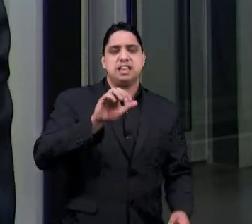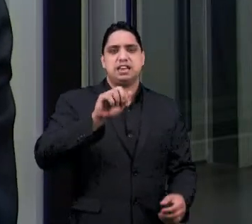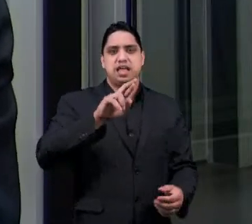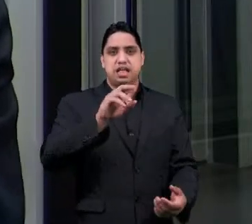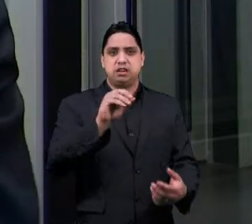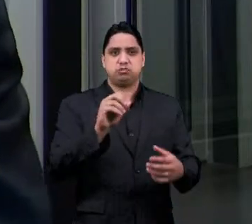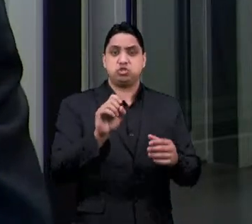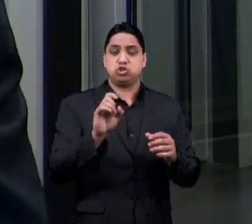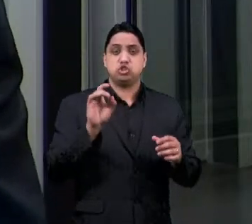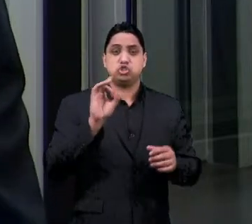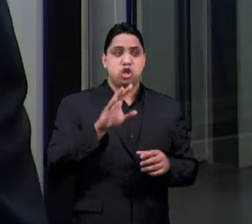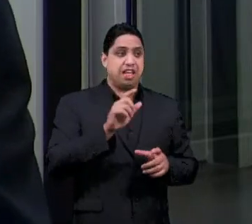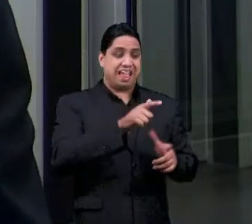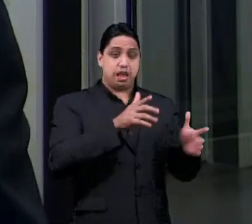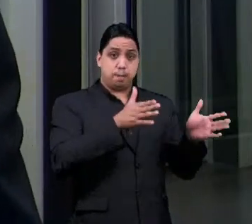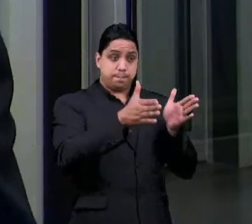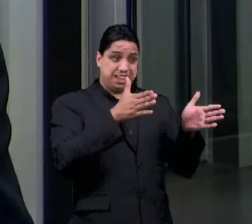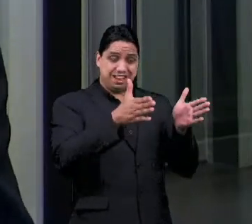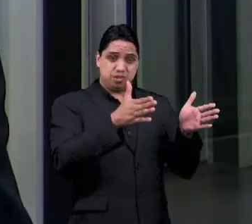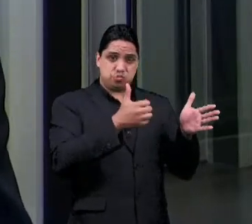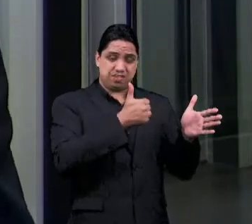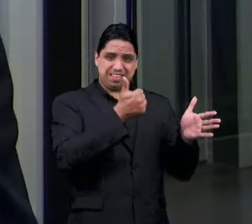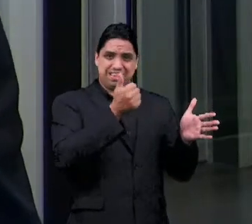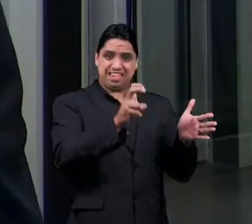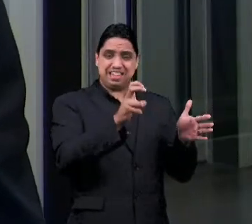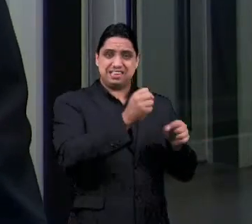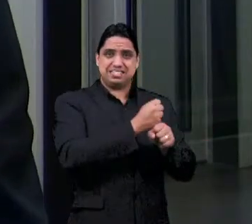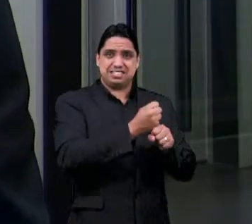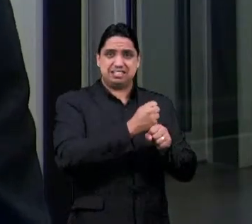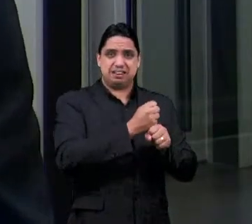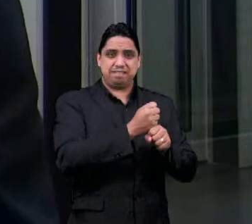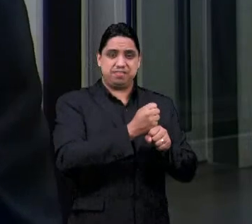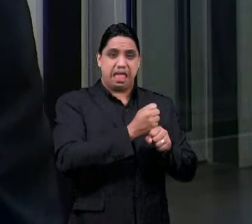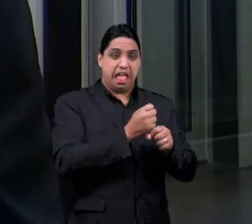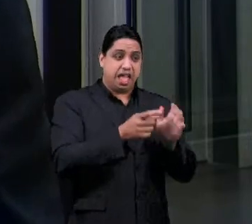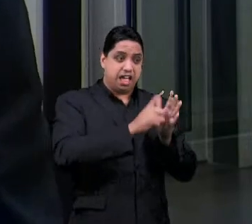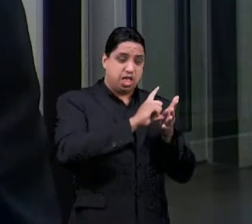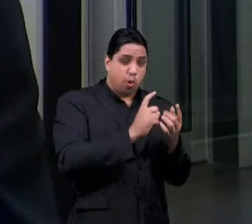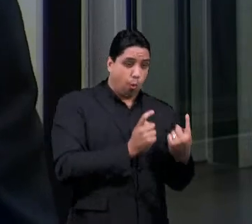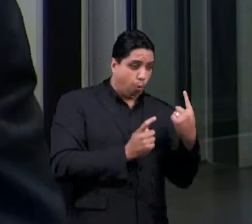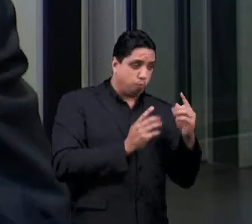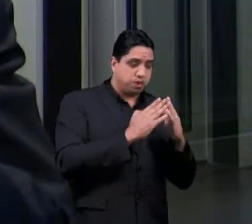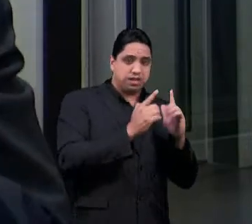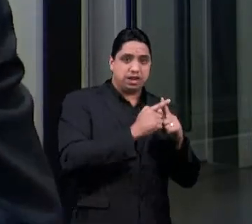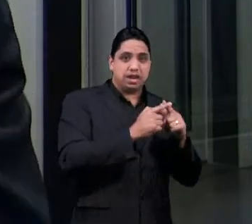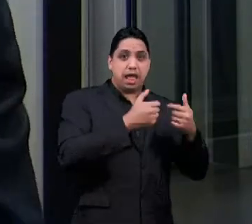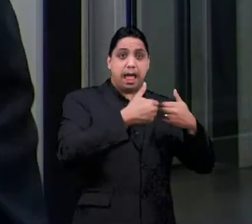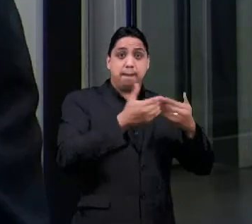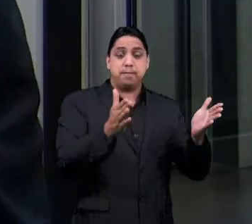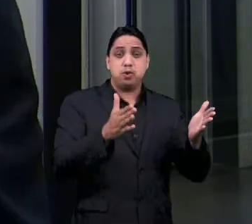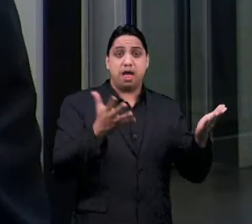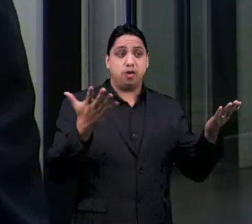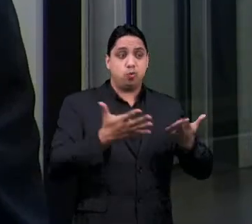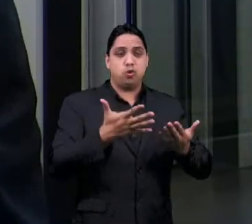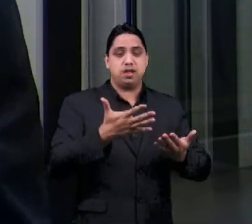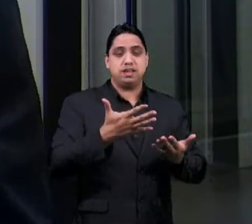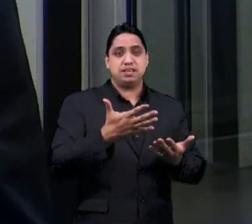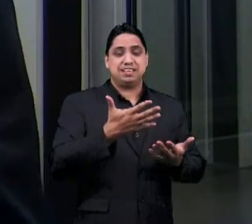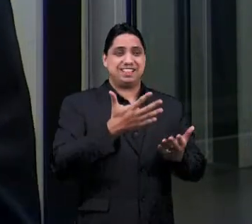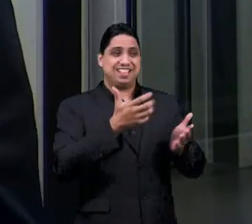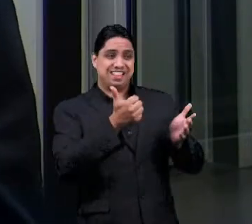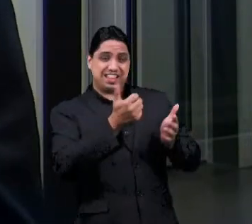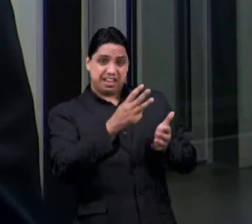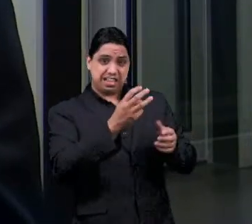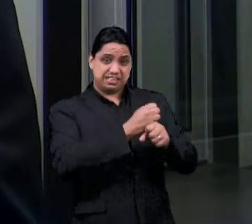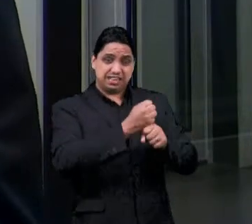ficou em 15 anos naquela região, 105 igrejas, inclusive o sul da Bahia. Então,